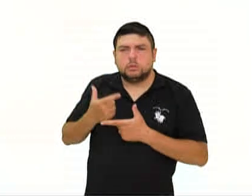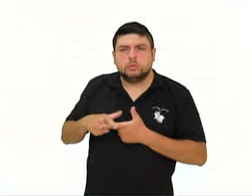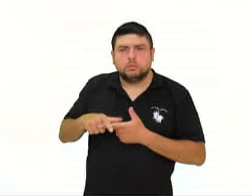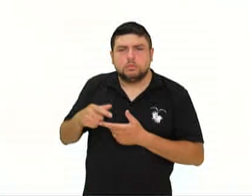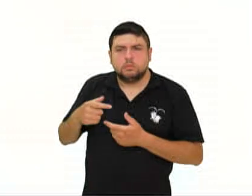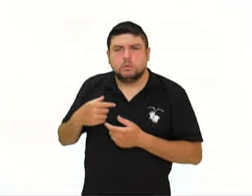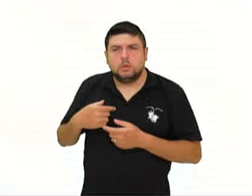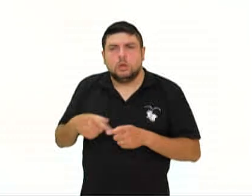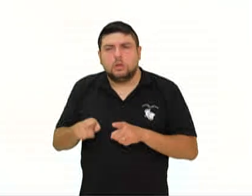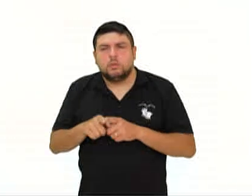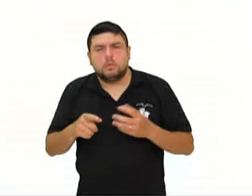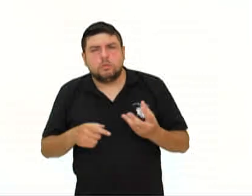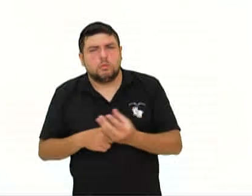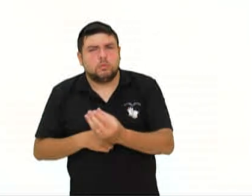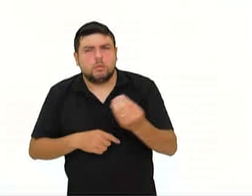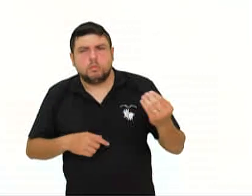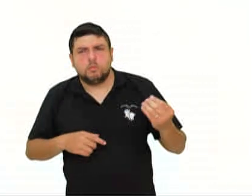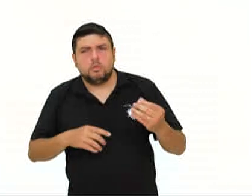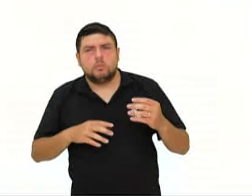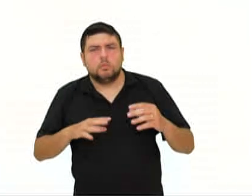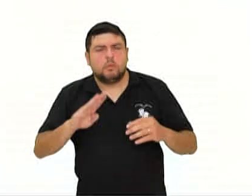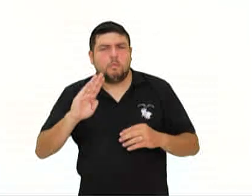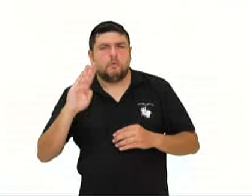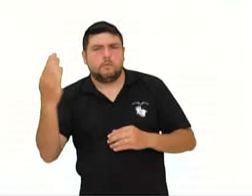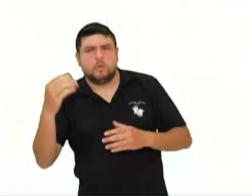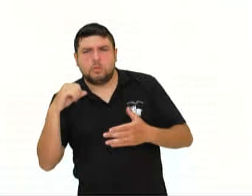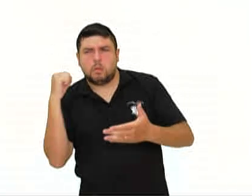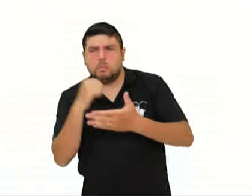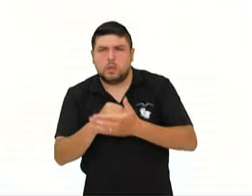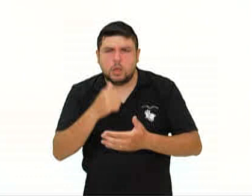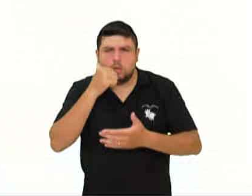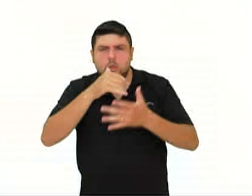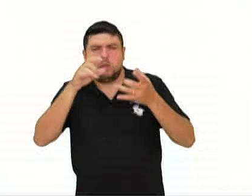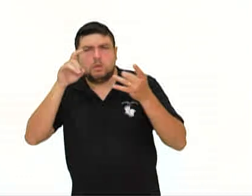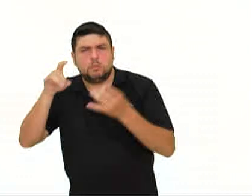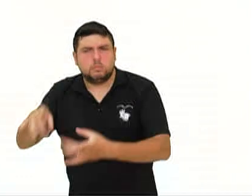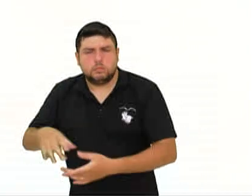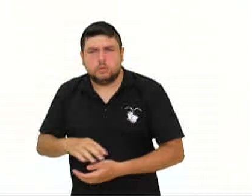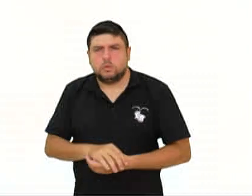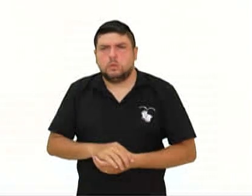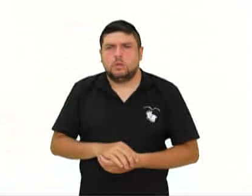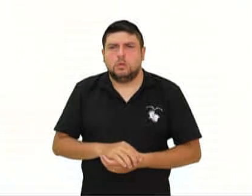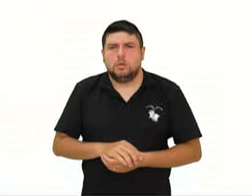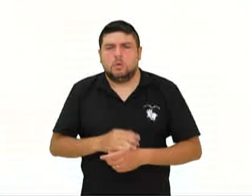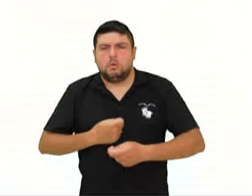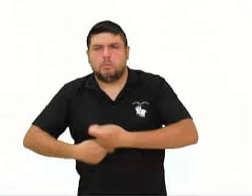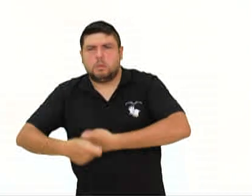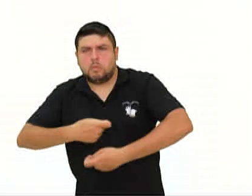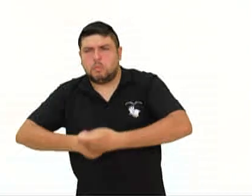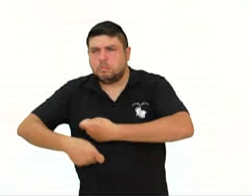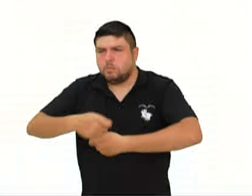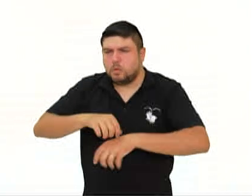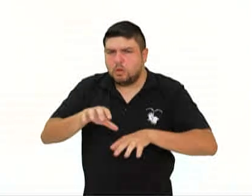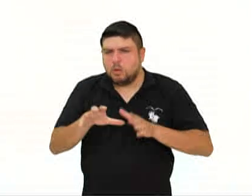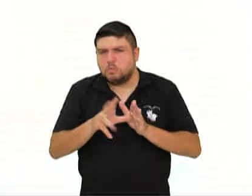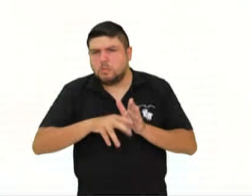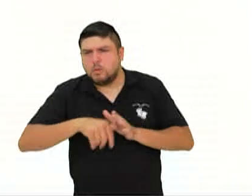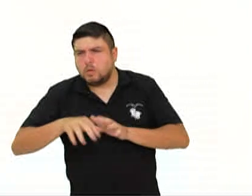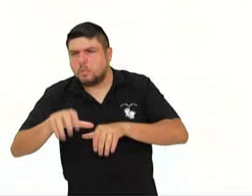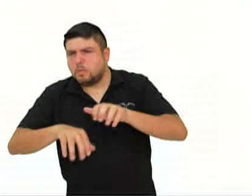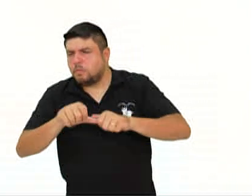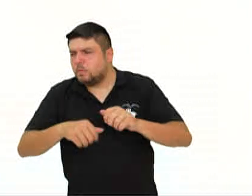e assassinei, as mulheres que deixei, os suicidados, o contrabando e a pilhagem, todo o arsenal do